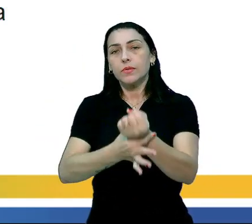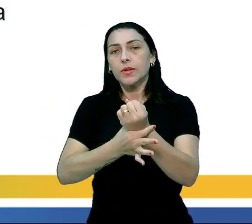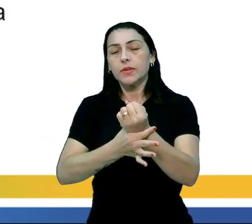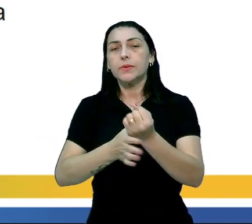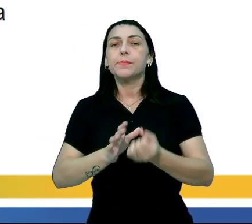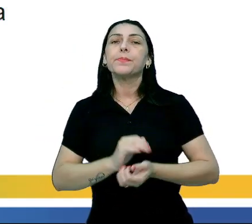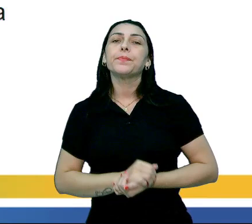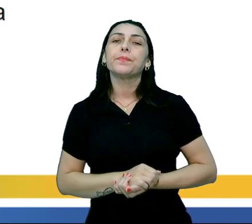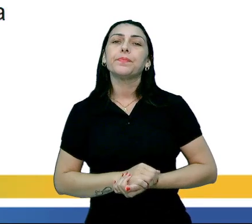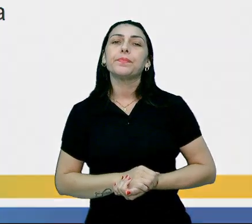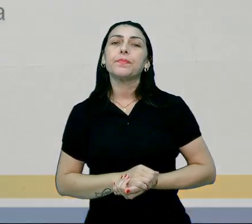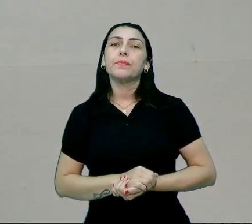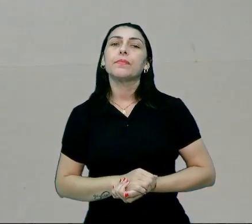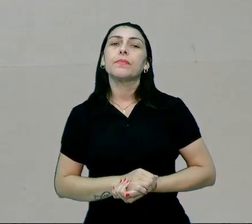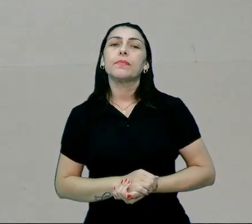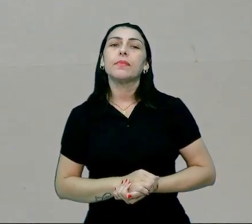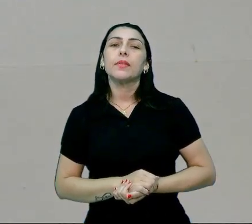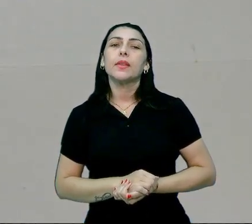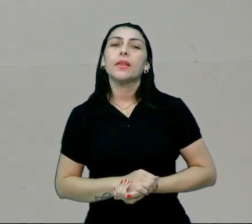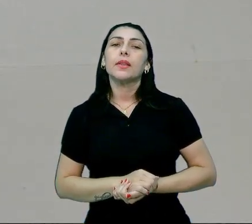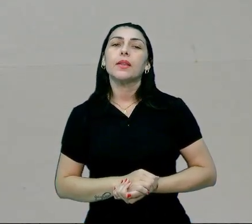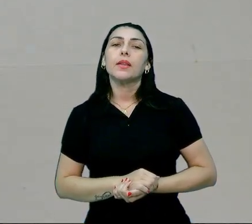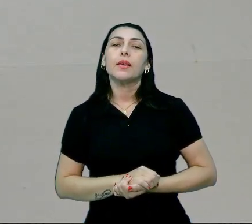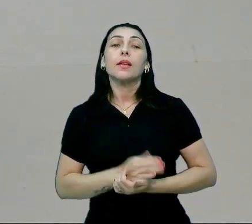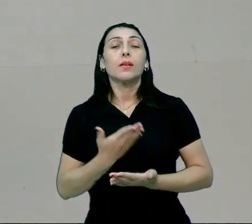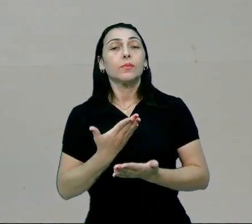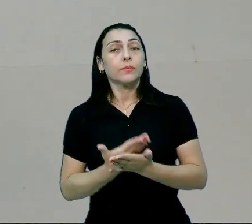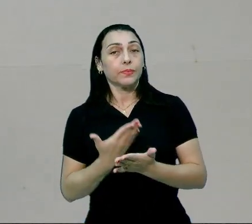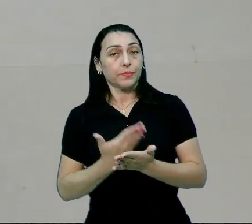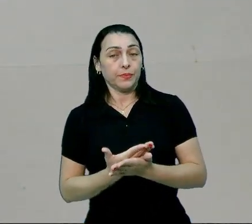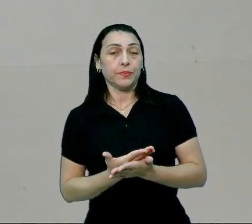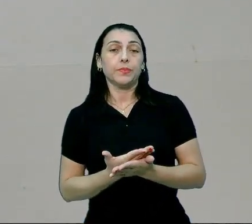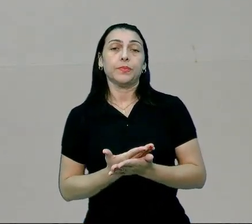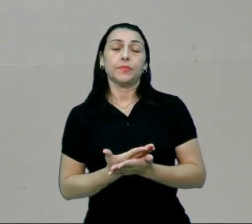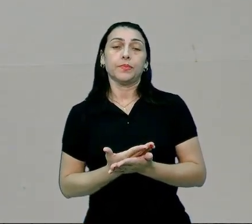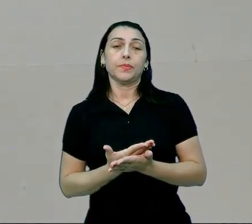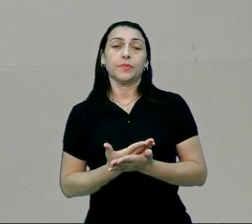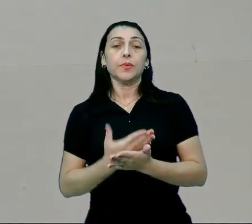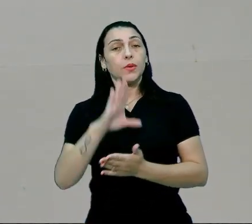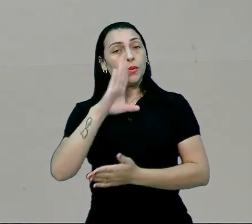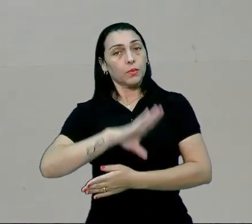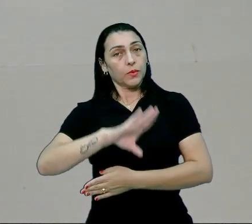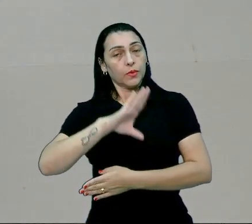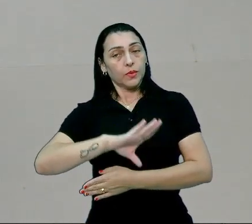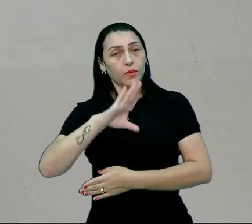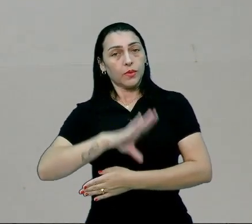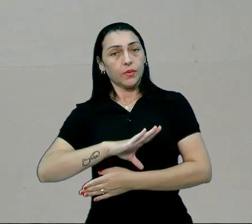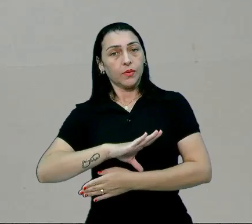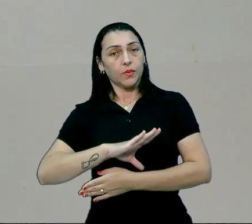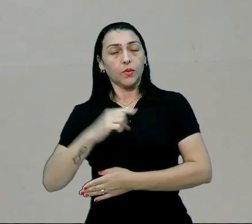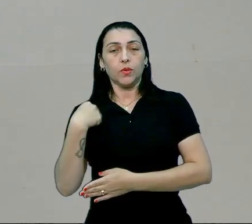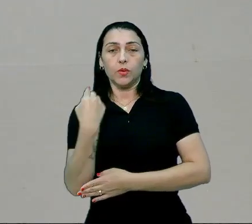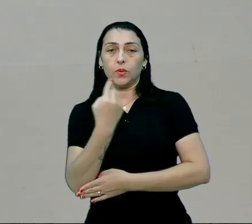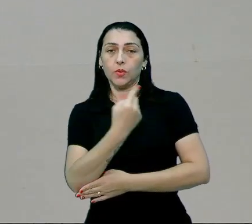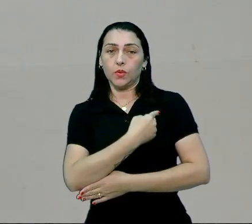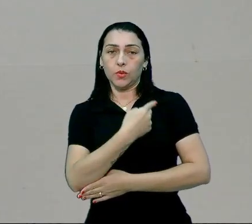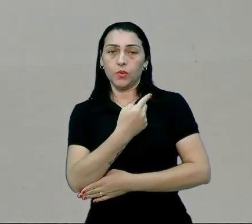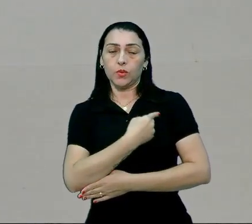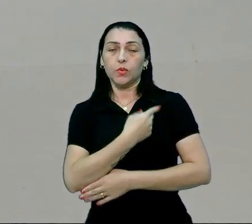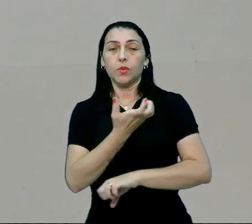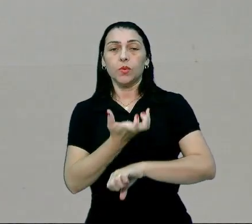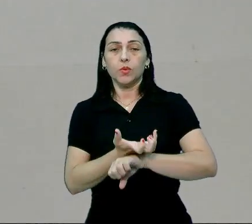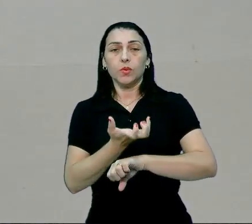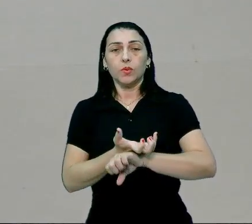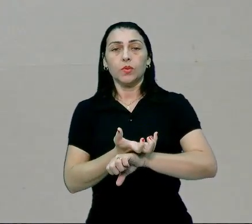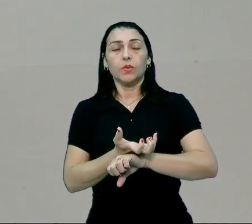de segurança. E essa foi mais uma aula, tá, de língua portuguesa, do nosso